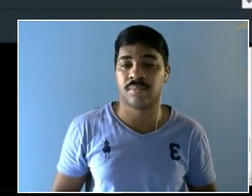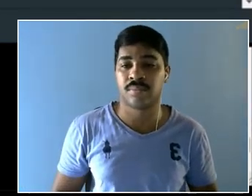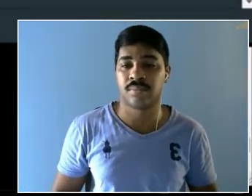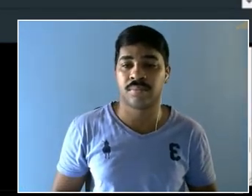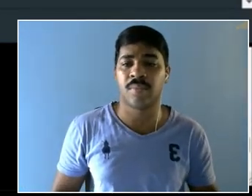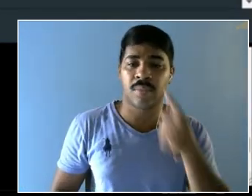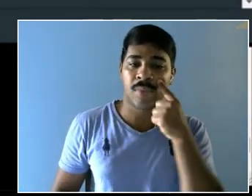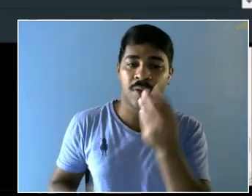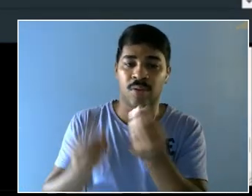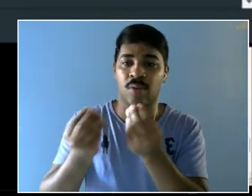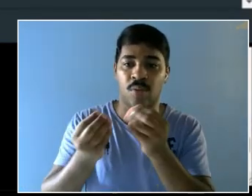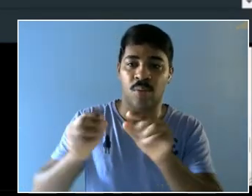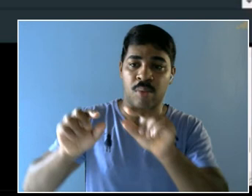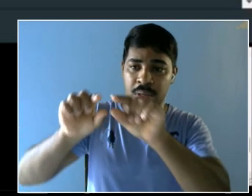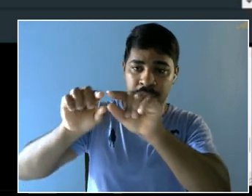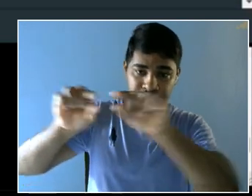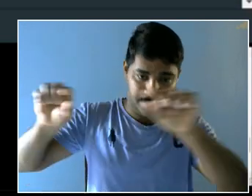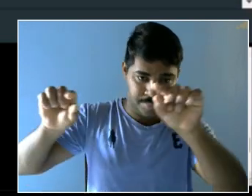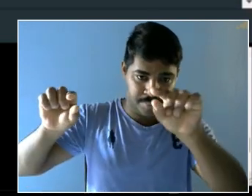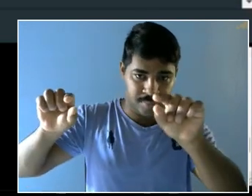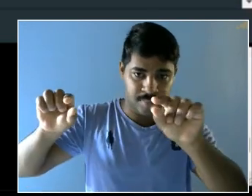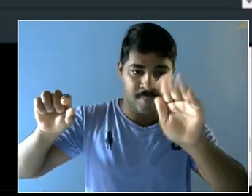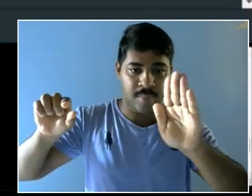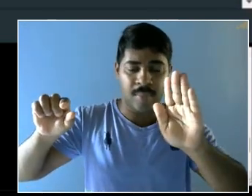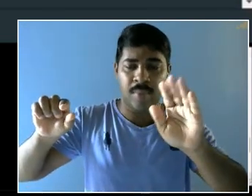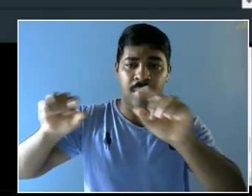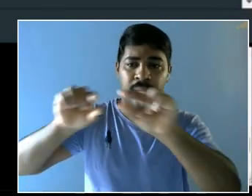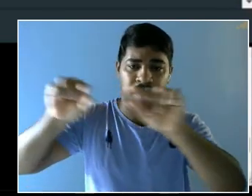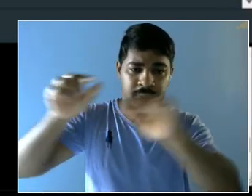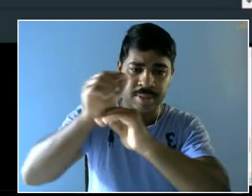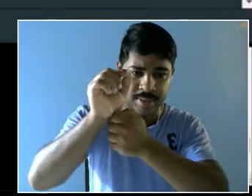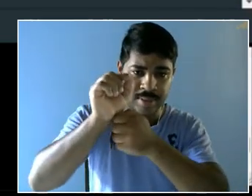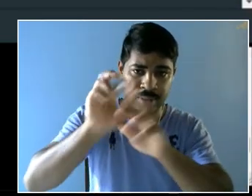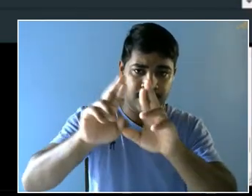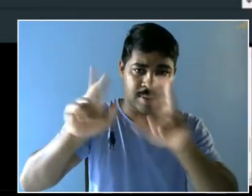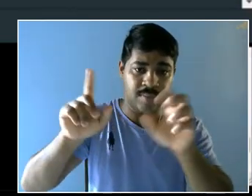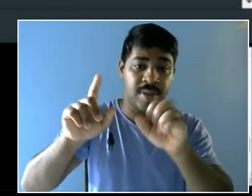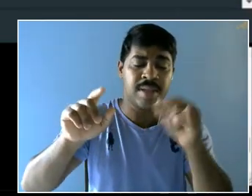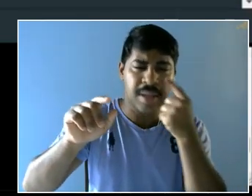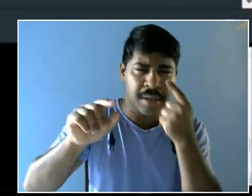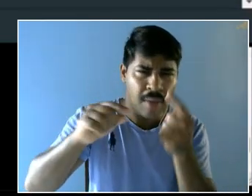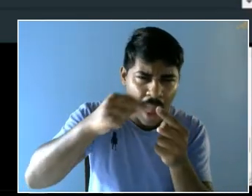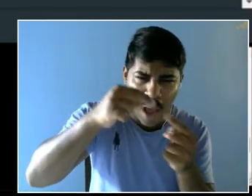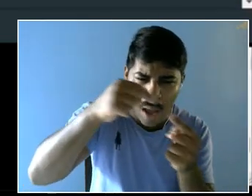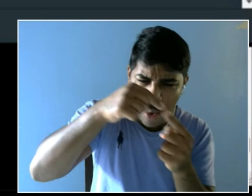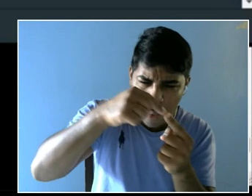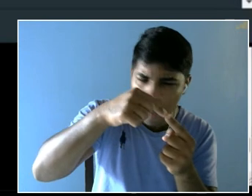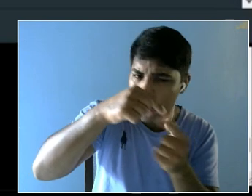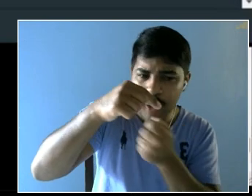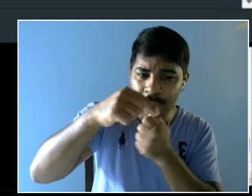que você inseriu, e se ela não for igual àquilo lá, ele escreve de novo a mesma coisa. Muito bem, uma vez